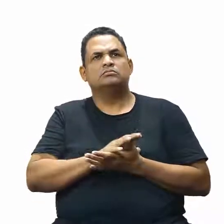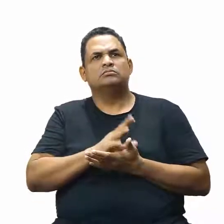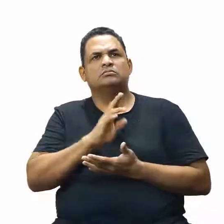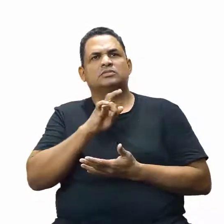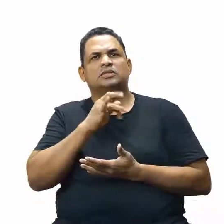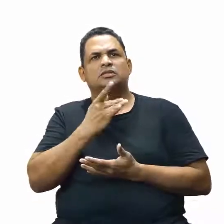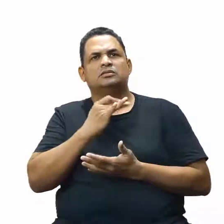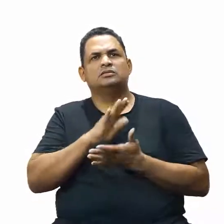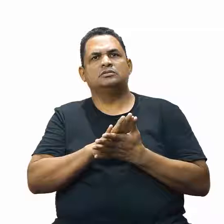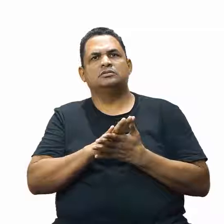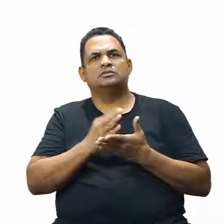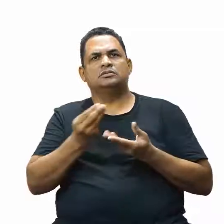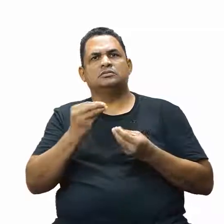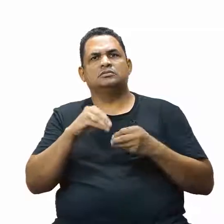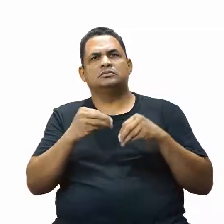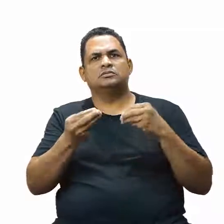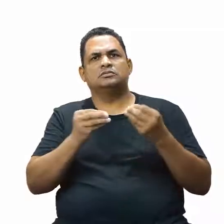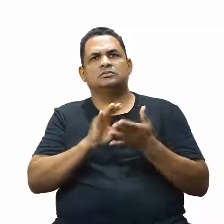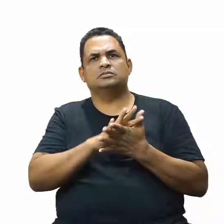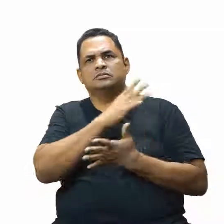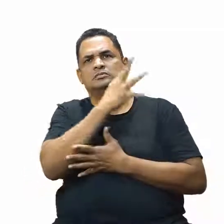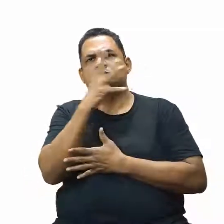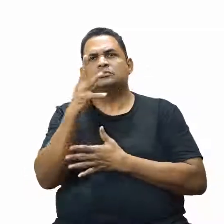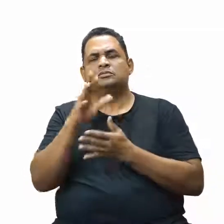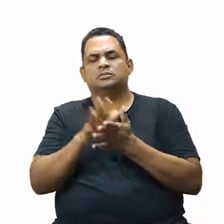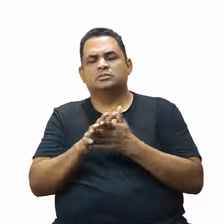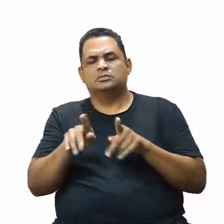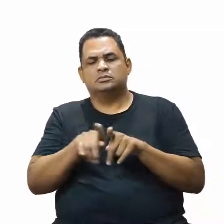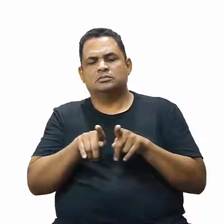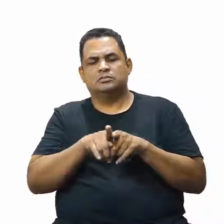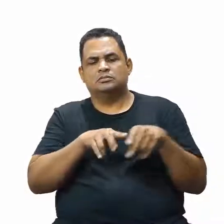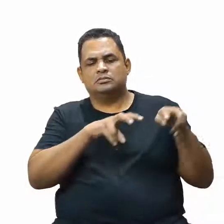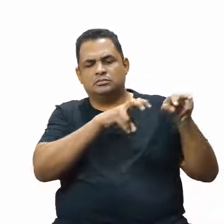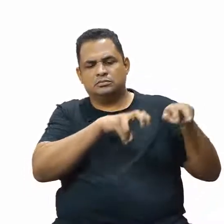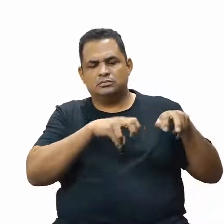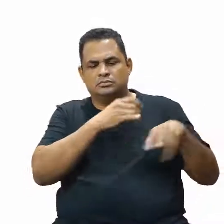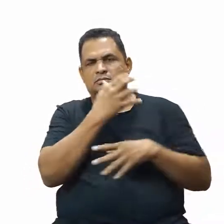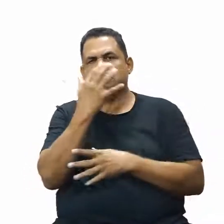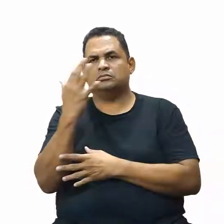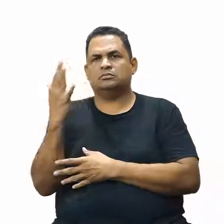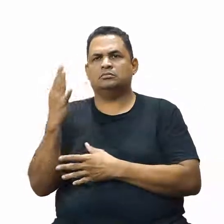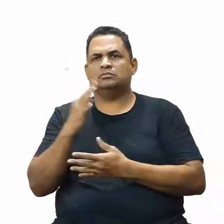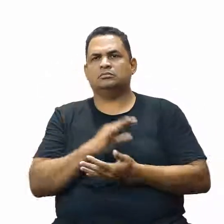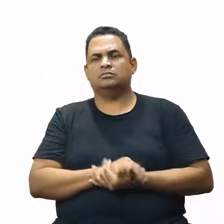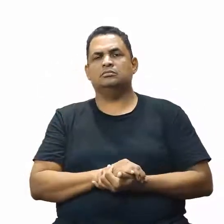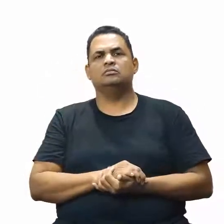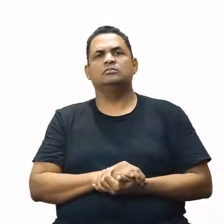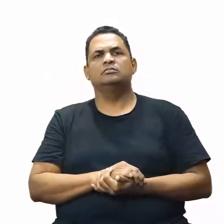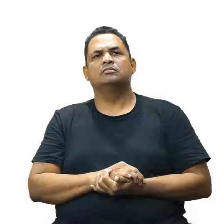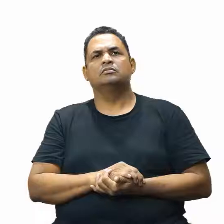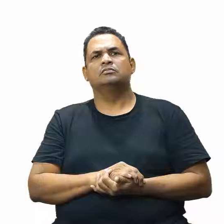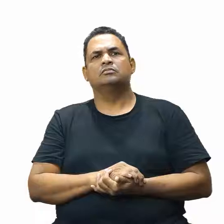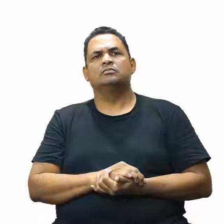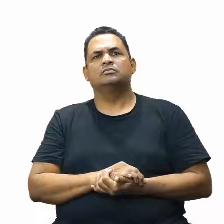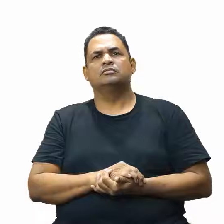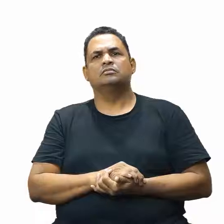daninhos tanto às plantações florestais quanto às agroflorestais.